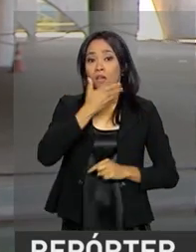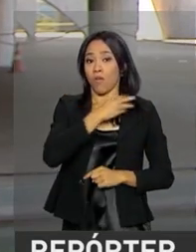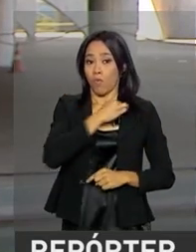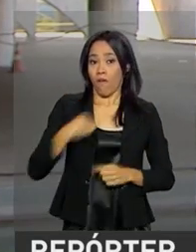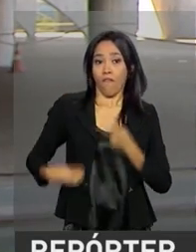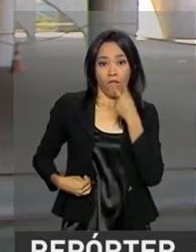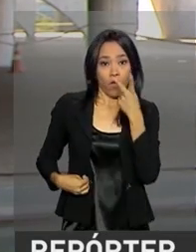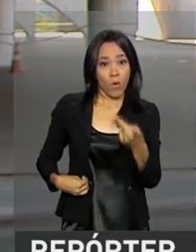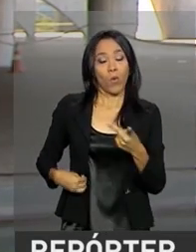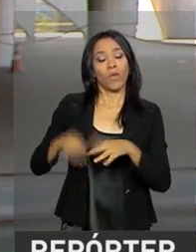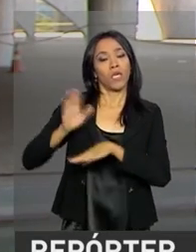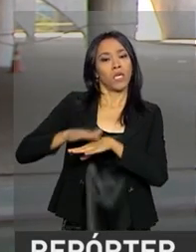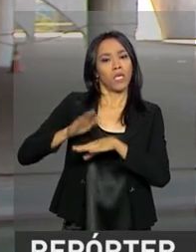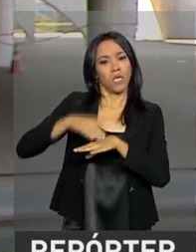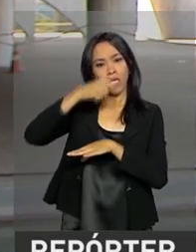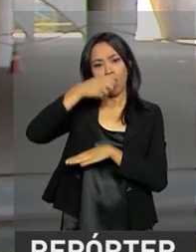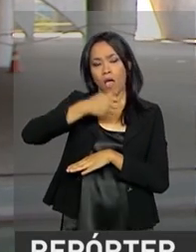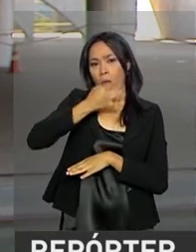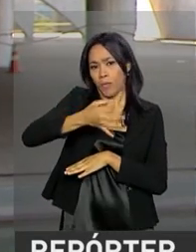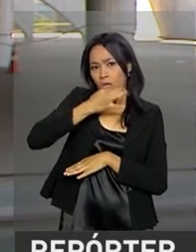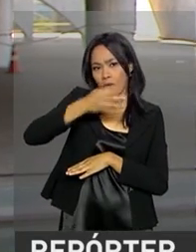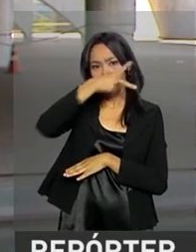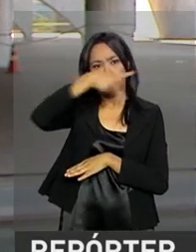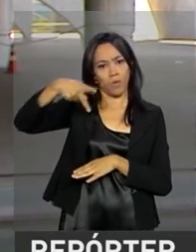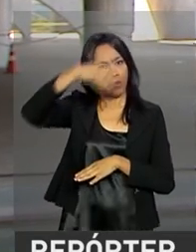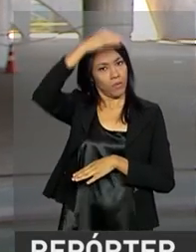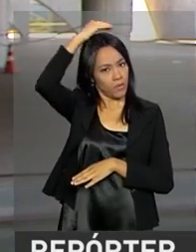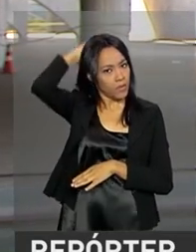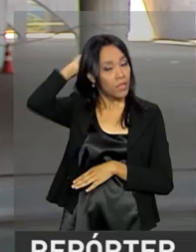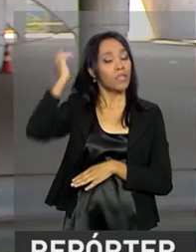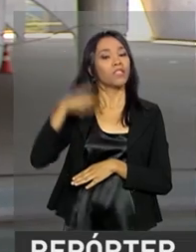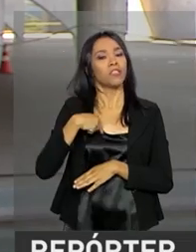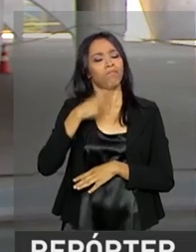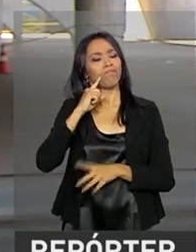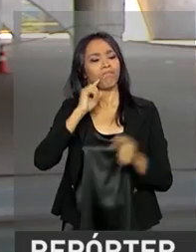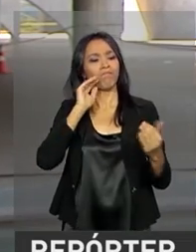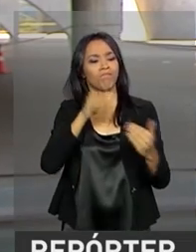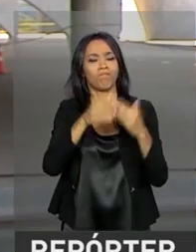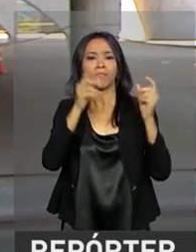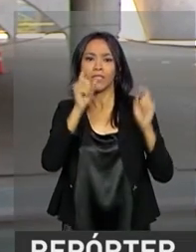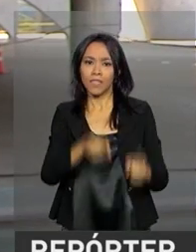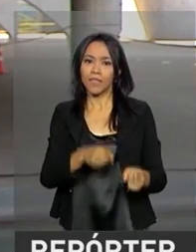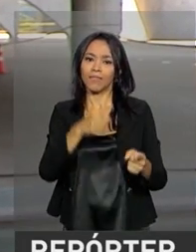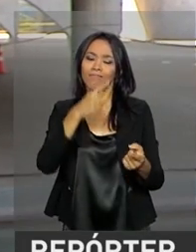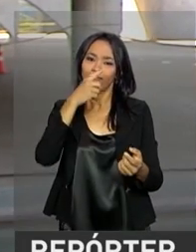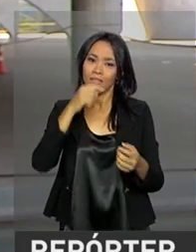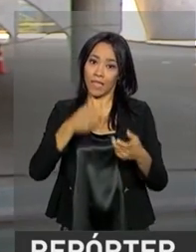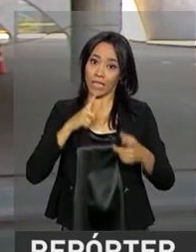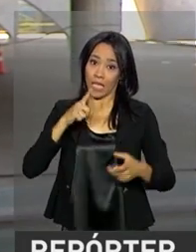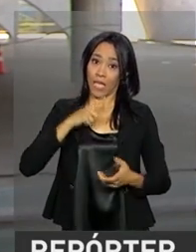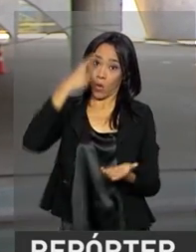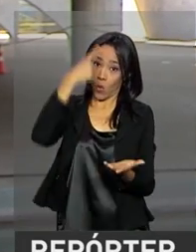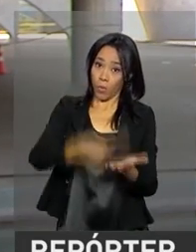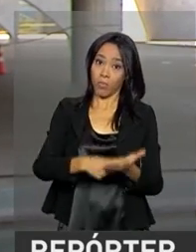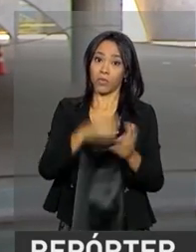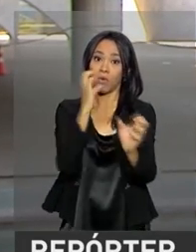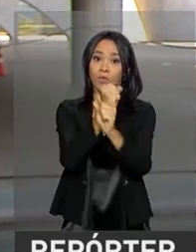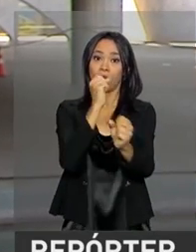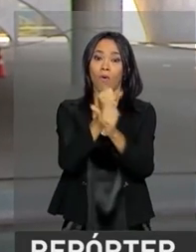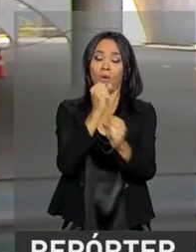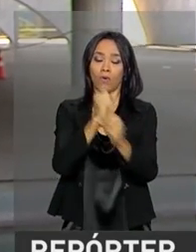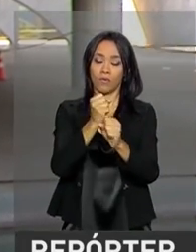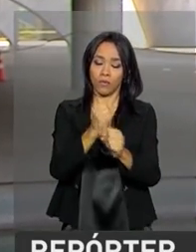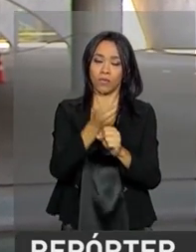avaliação do presidente, o resultado reafirma a convicção da sociedade em manter responsabilidade com as contas públicas e representa um